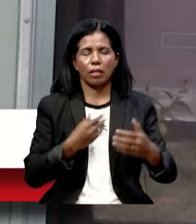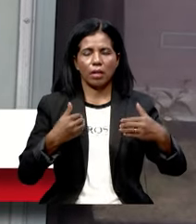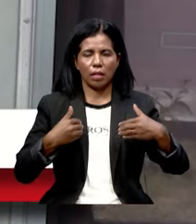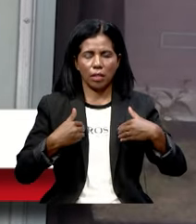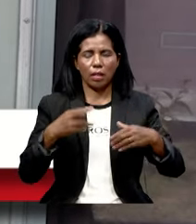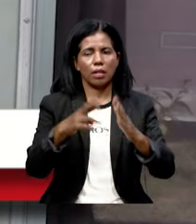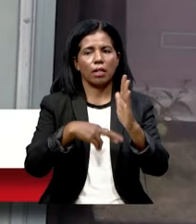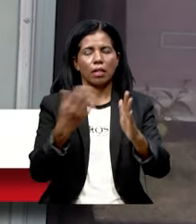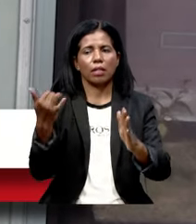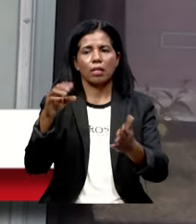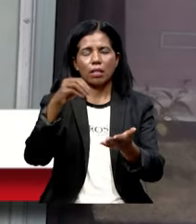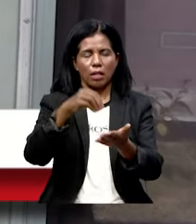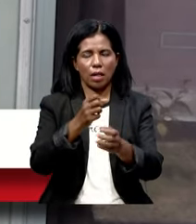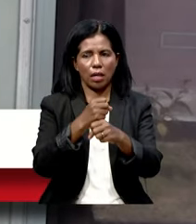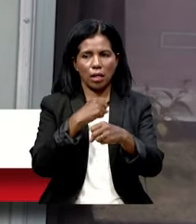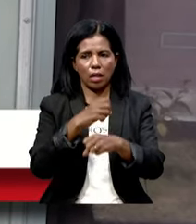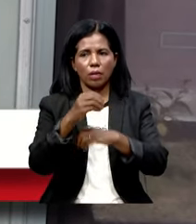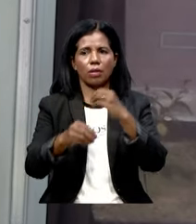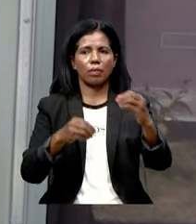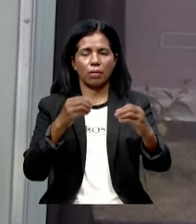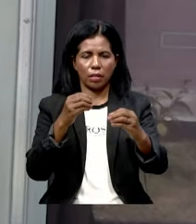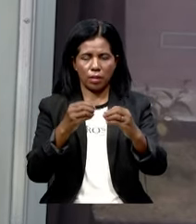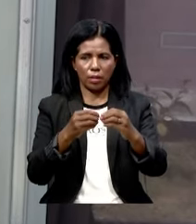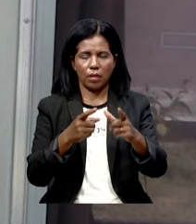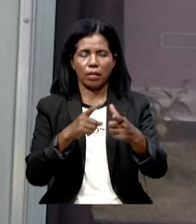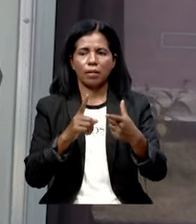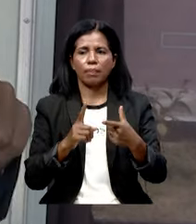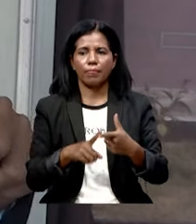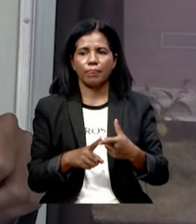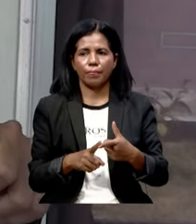regime CIRANEB introduz com a reforma ida be